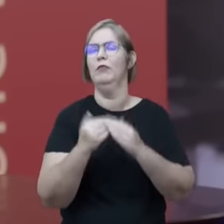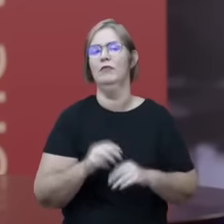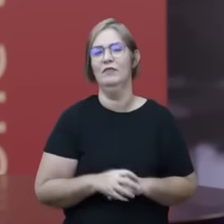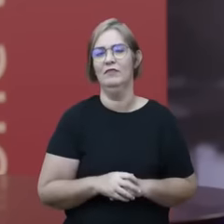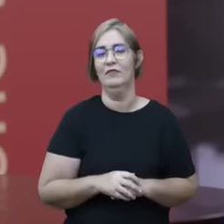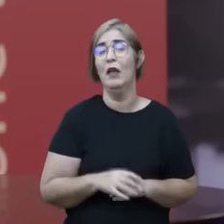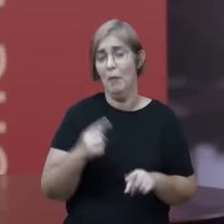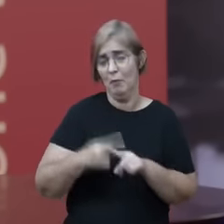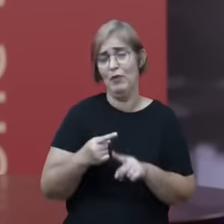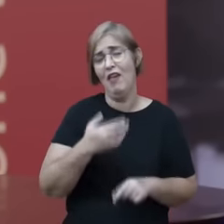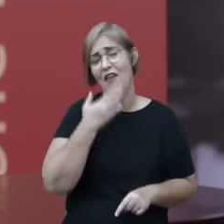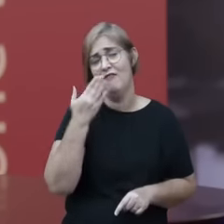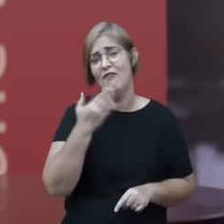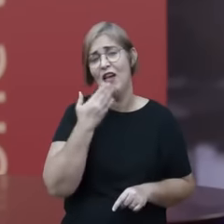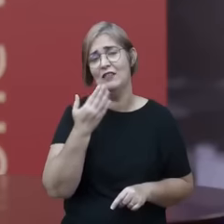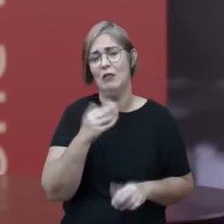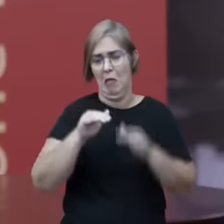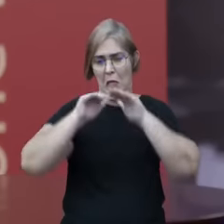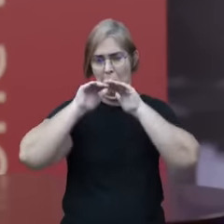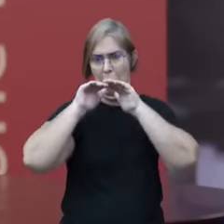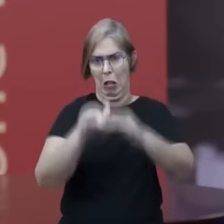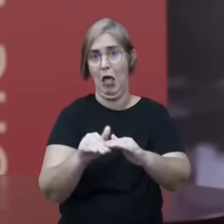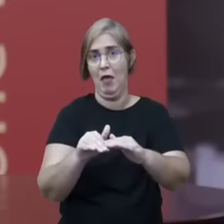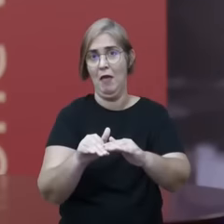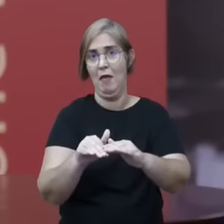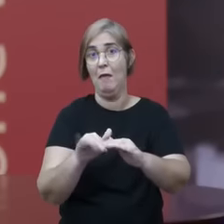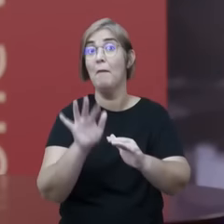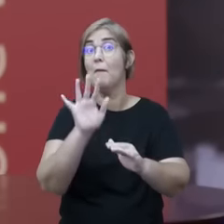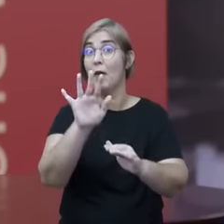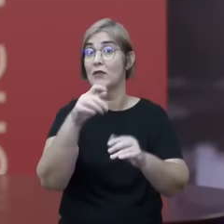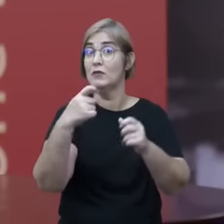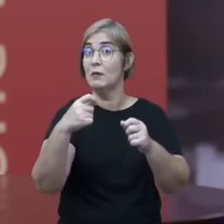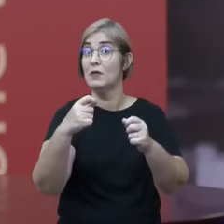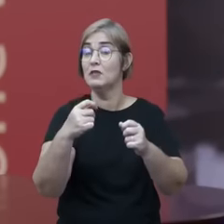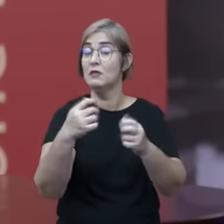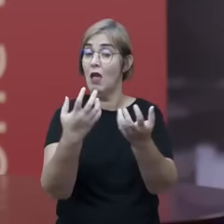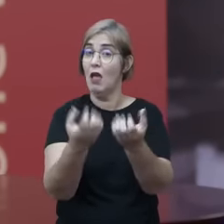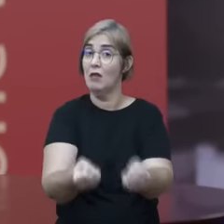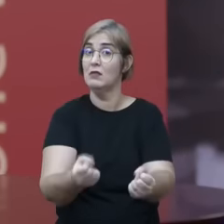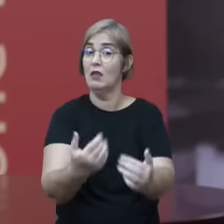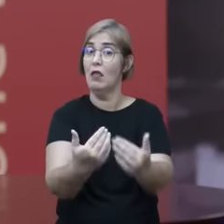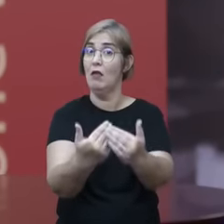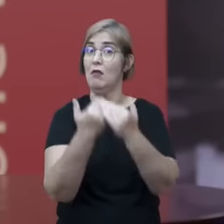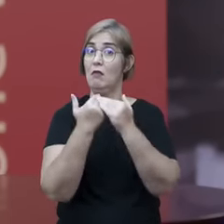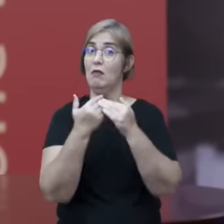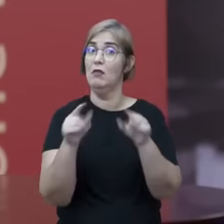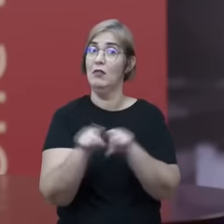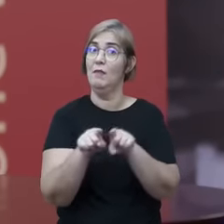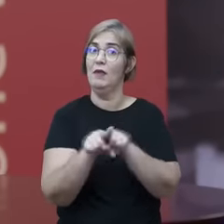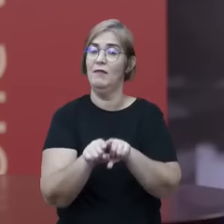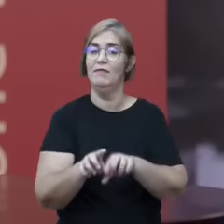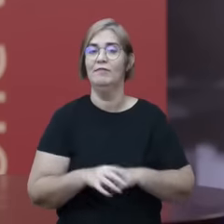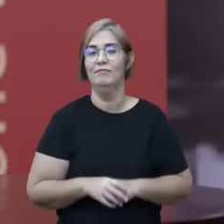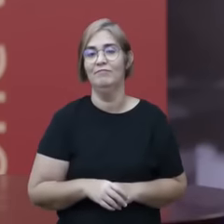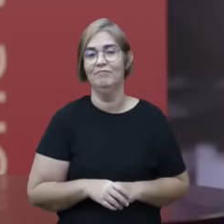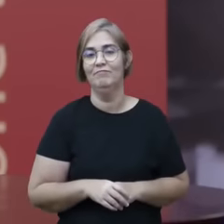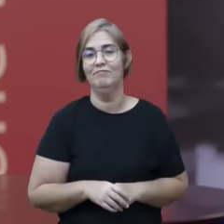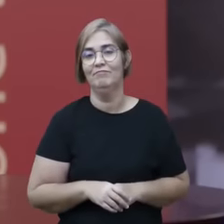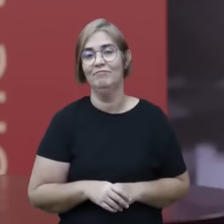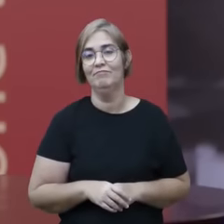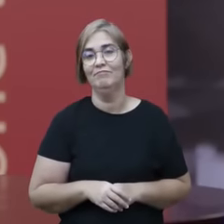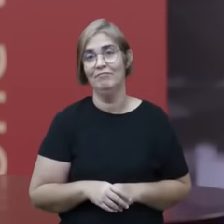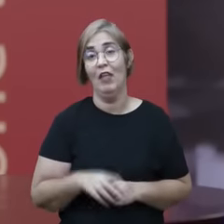fácil refutar, mas é difícil ser refutado, mas é necessário, porque senão eu não estarei